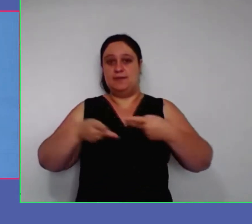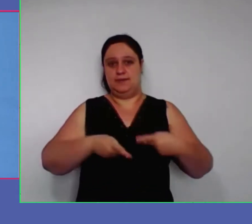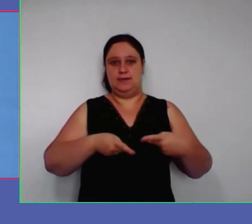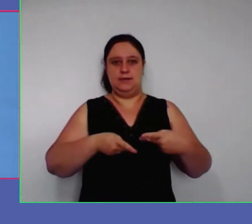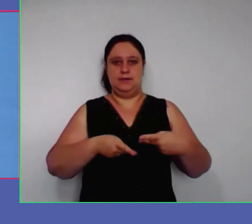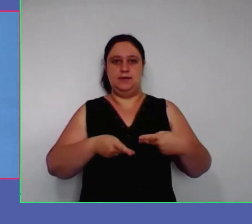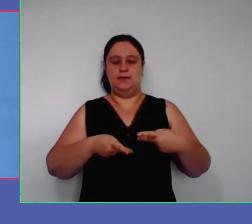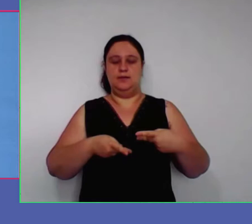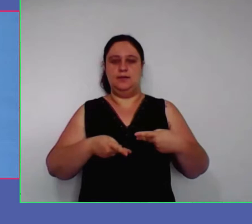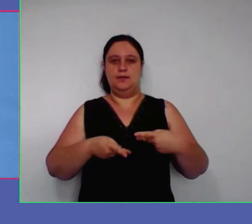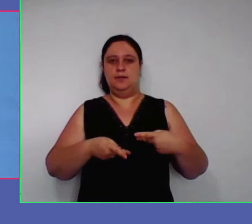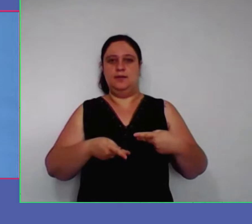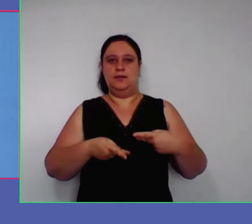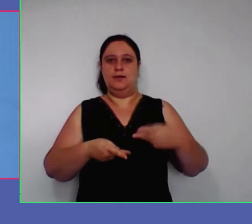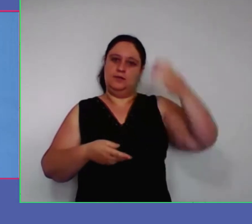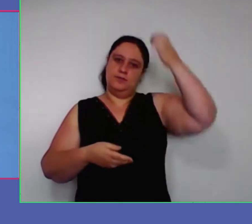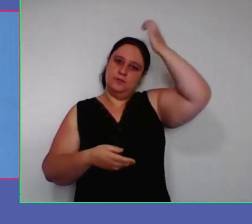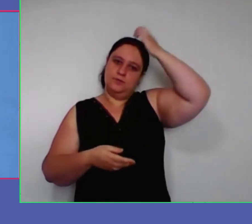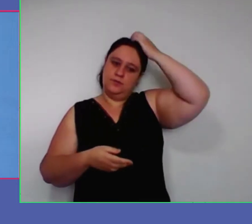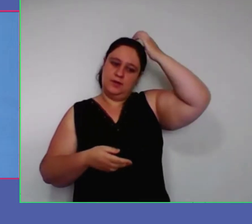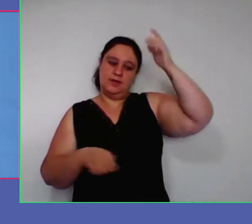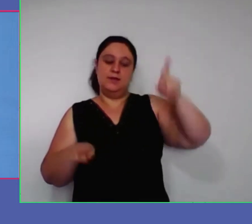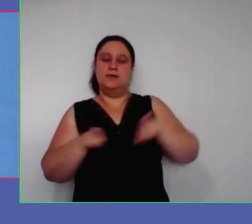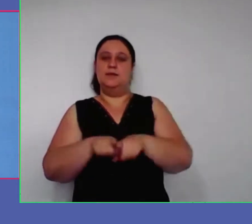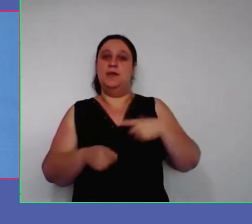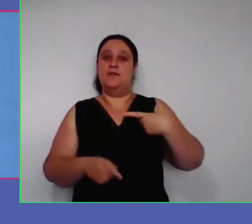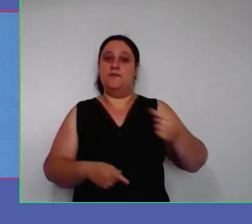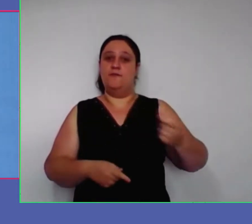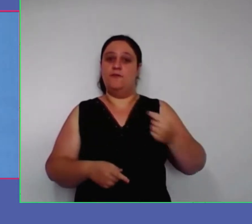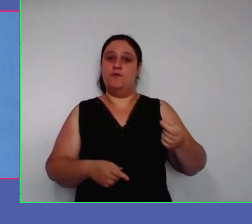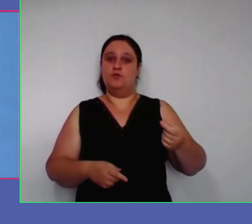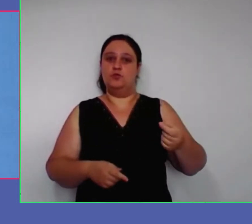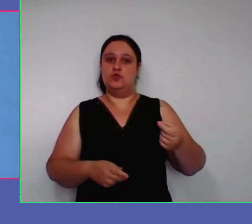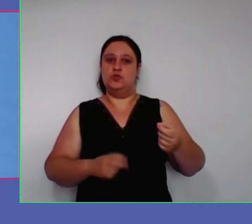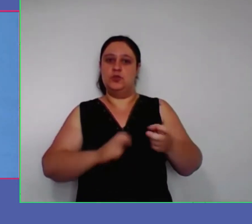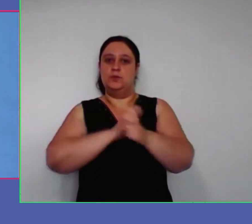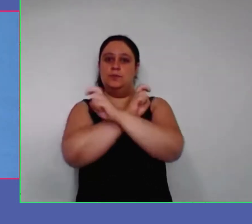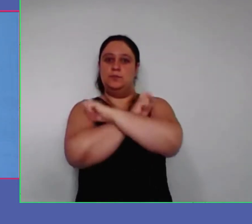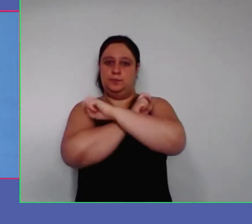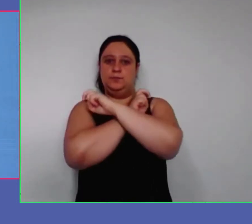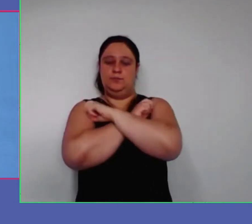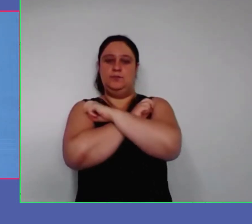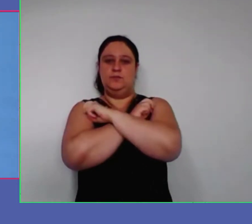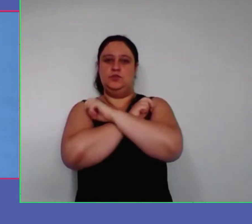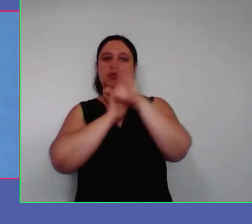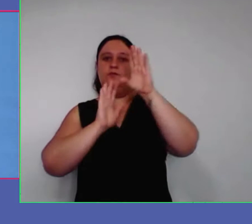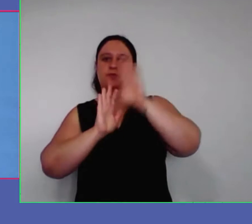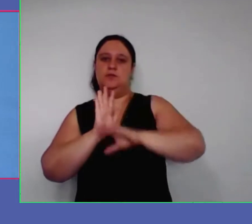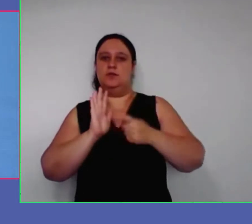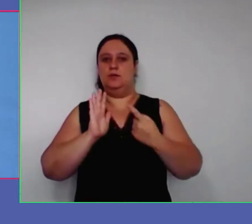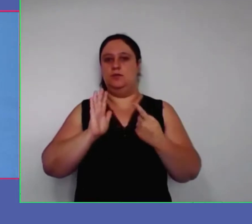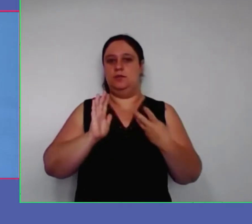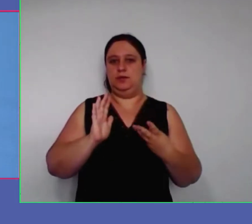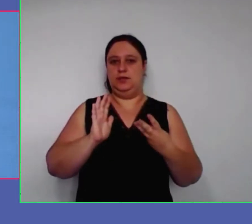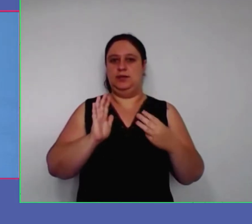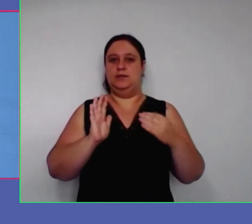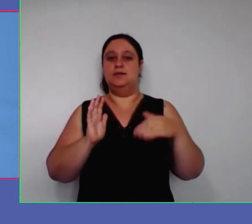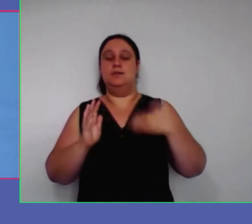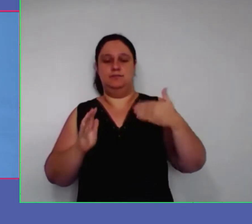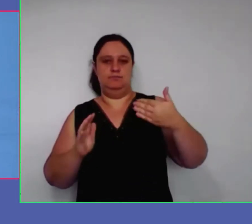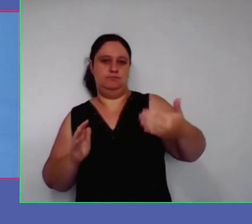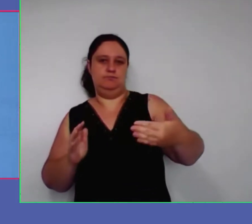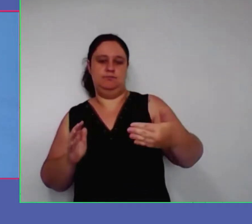a fuga para o Egito, do versículo 13 em diante. Versículo 13 diz assim: tendo